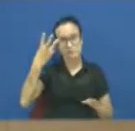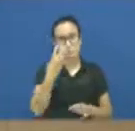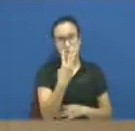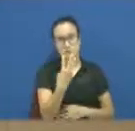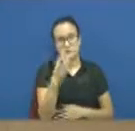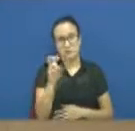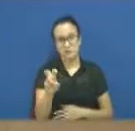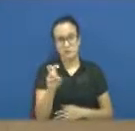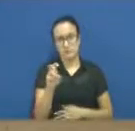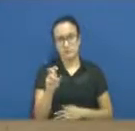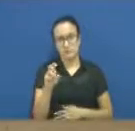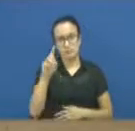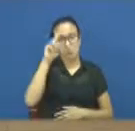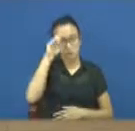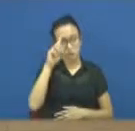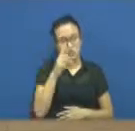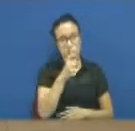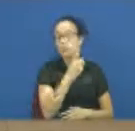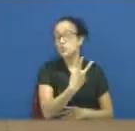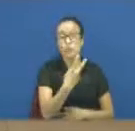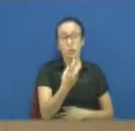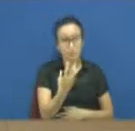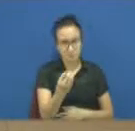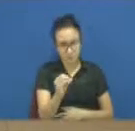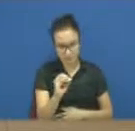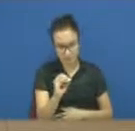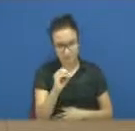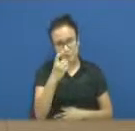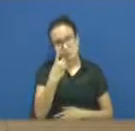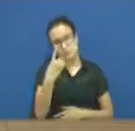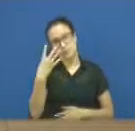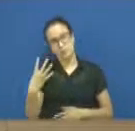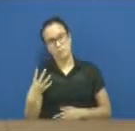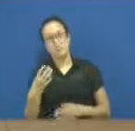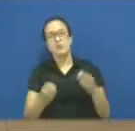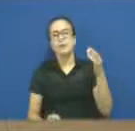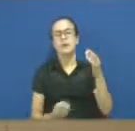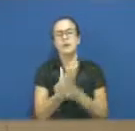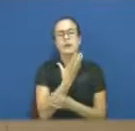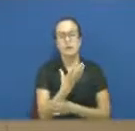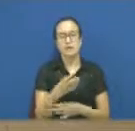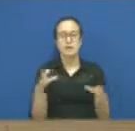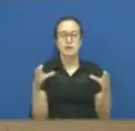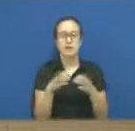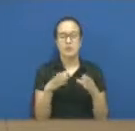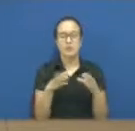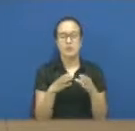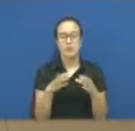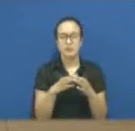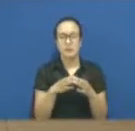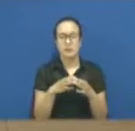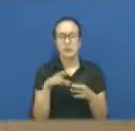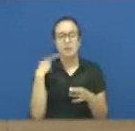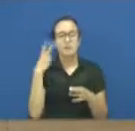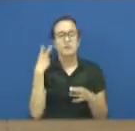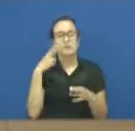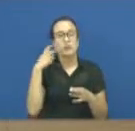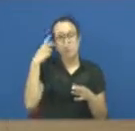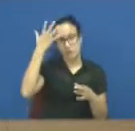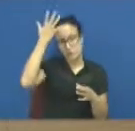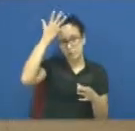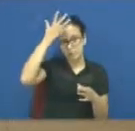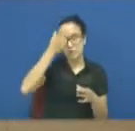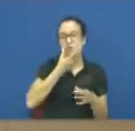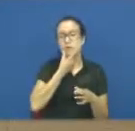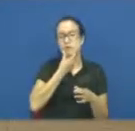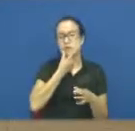de 2014, que cria, de autoria da vereadora Érica Monteiro e demais vereadores, que cria a Comissão de